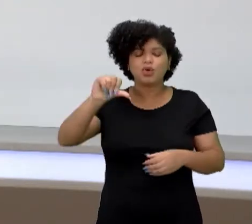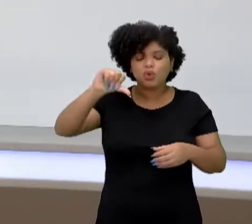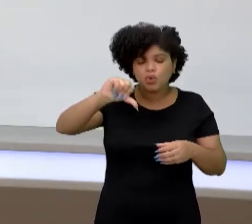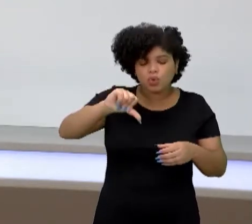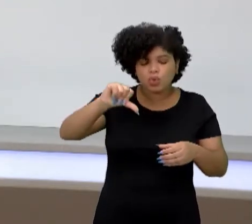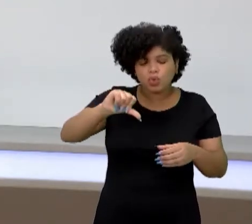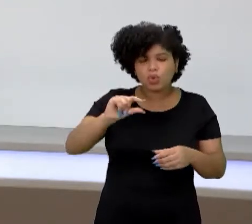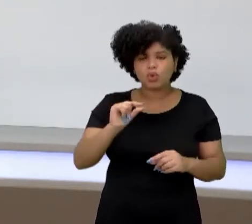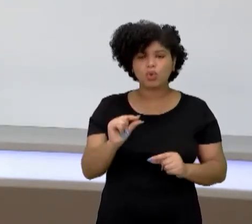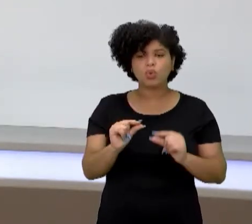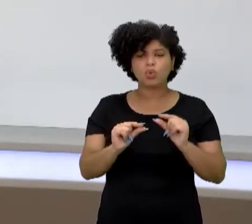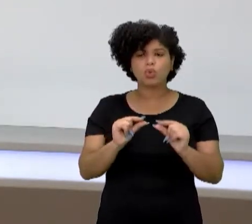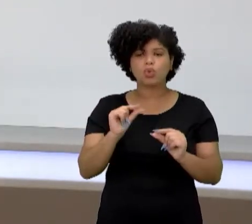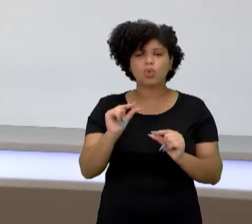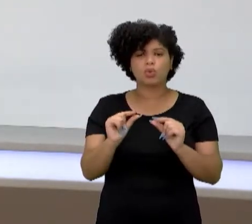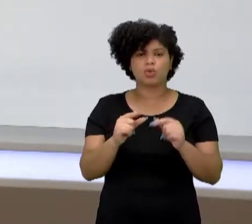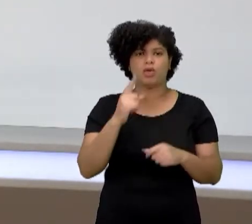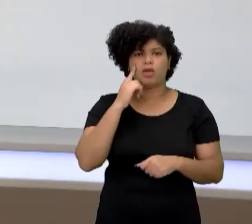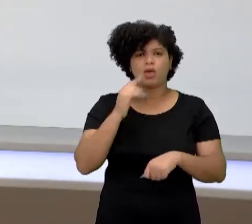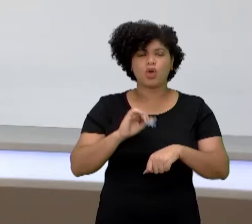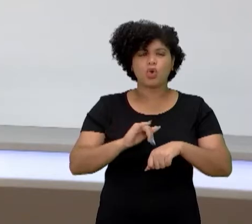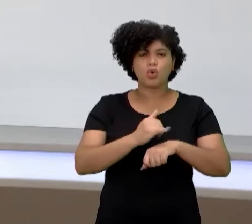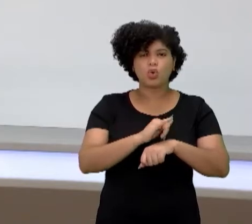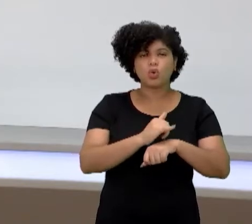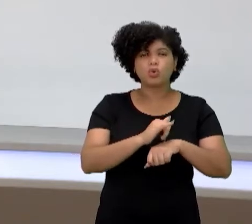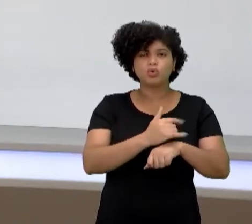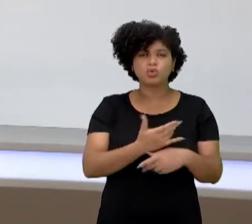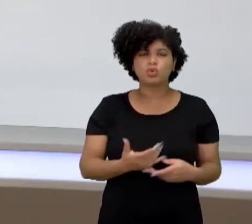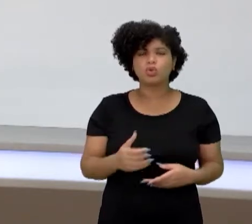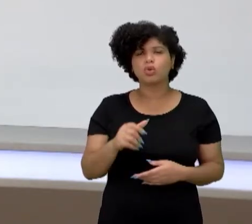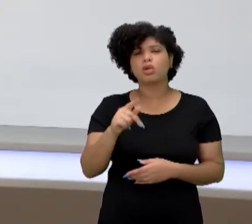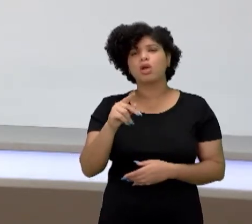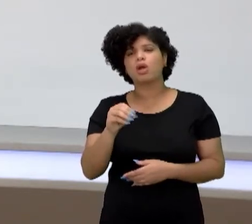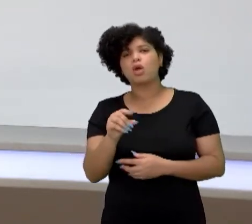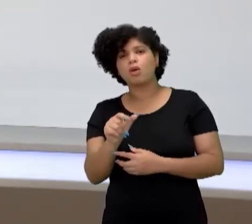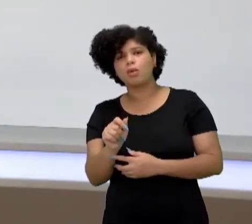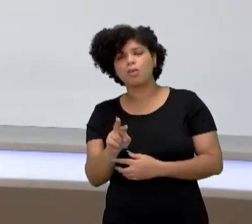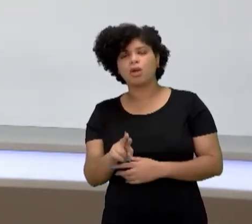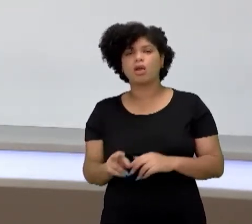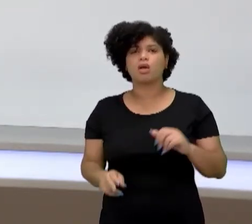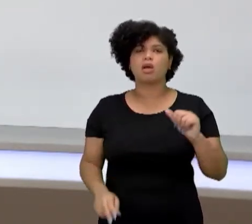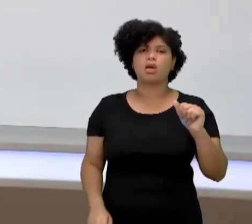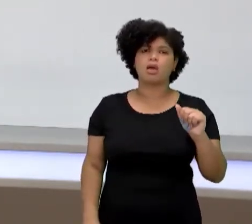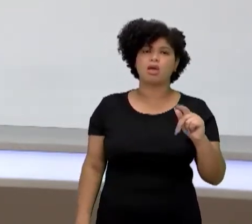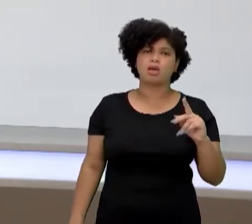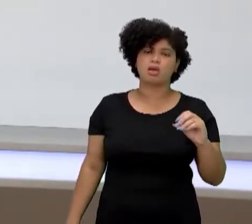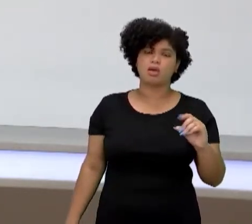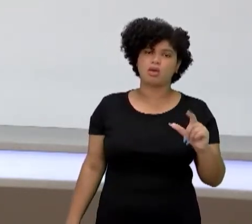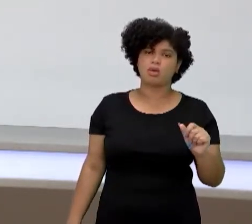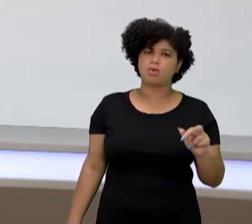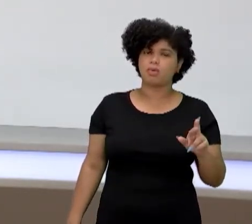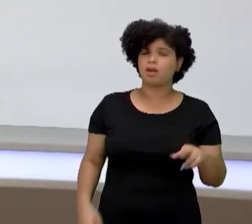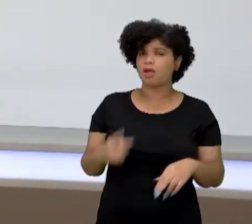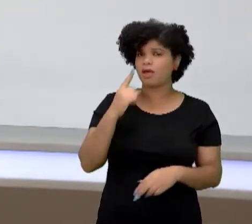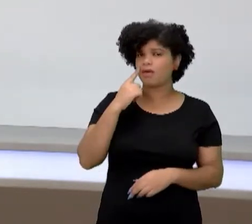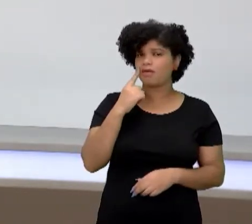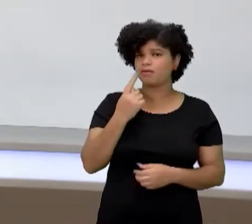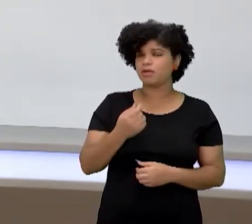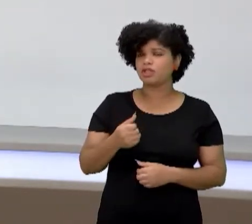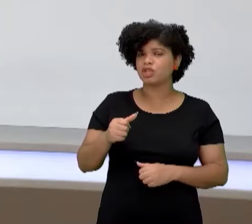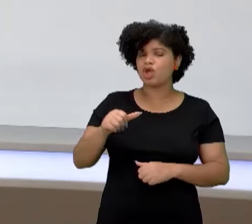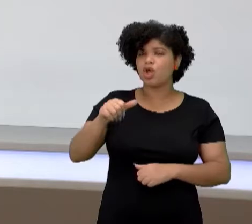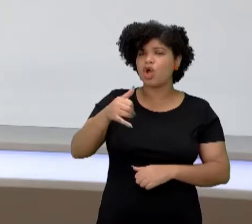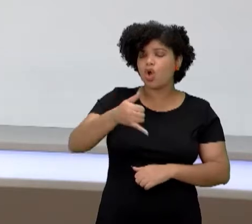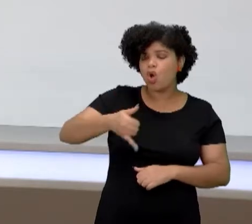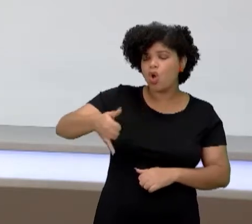né? Detergente, gordura, polar, qualquer relação, né? Por que que a água não combina com o óleo, mas quando